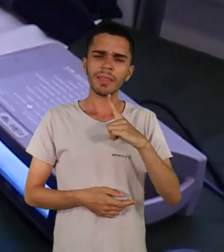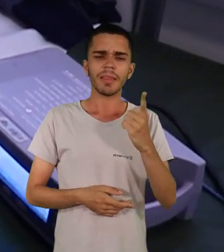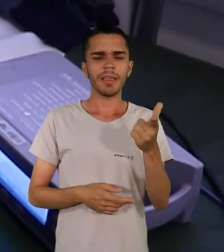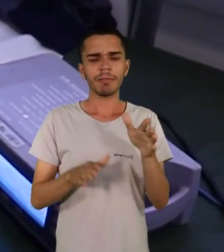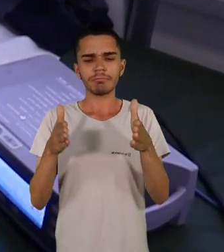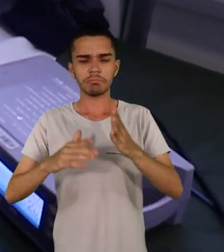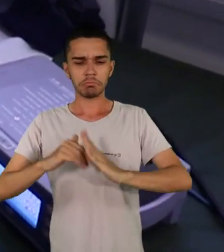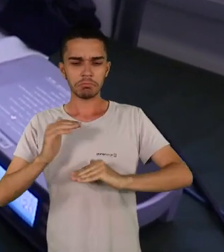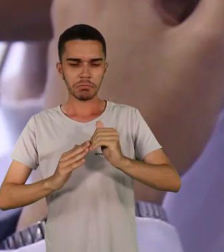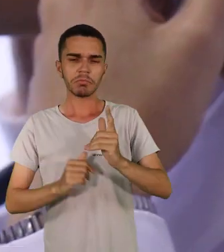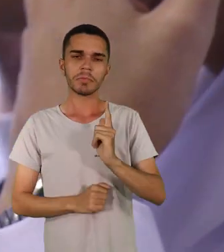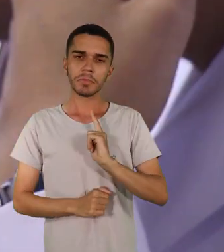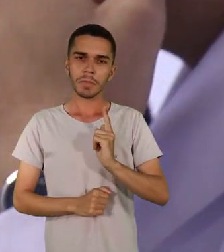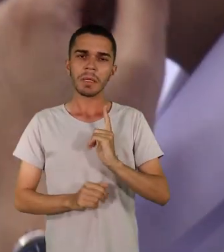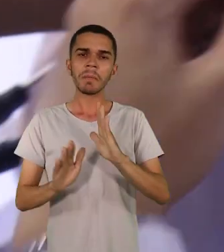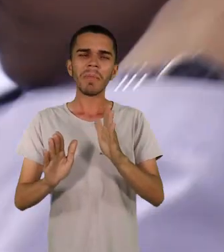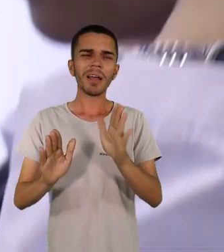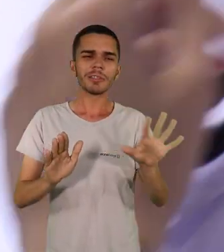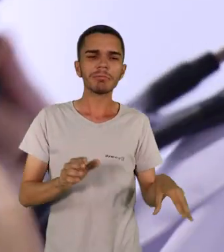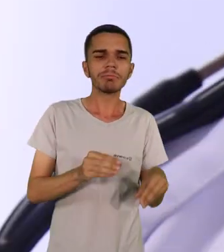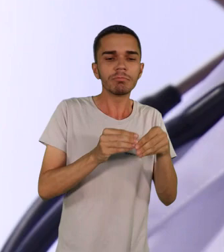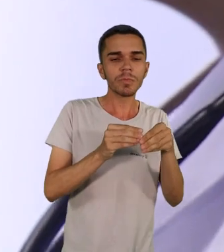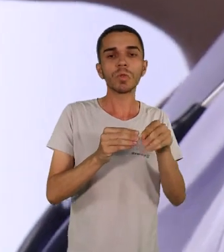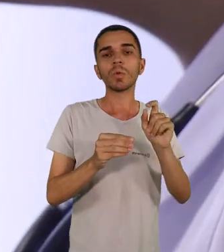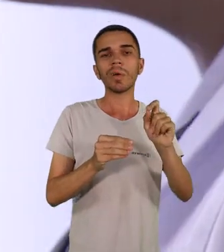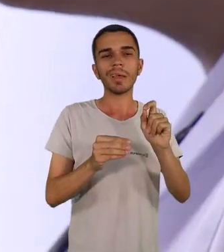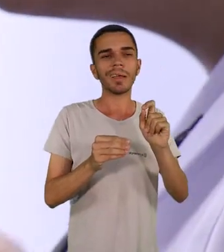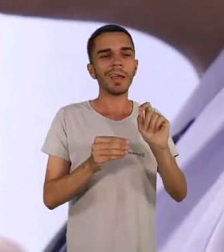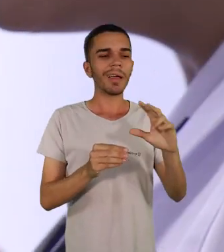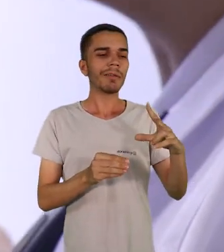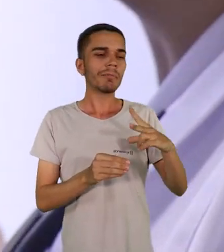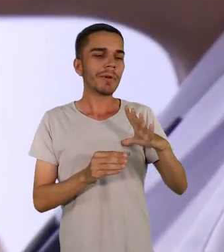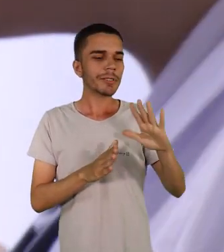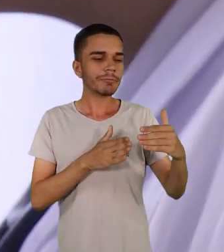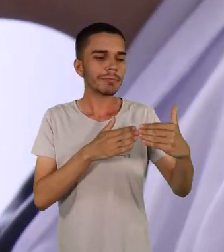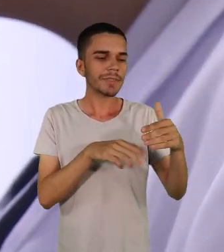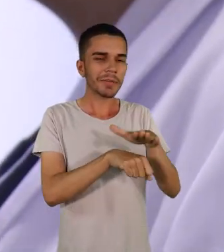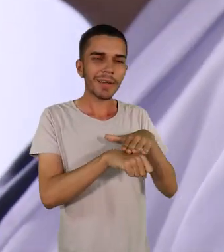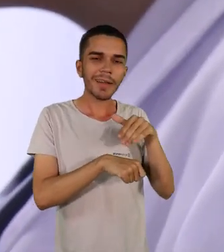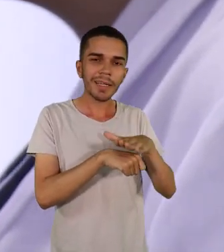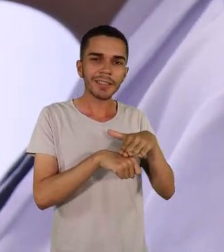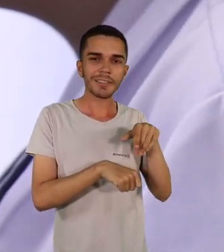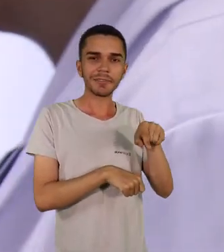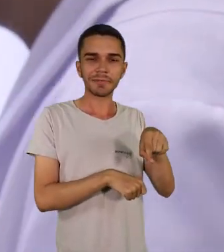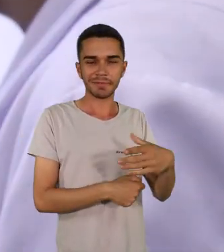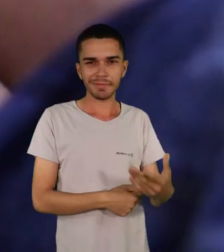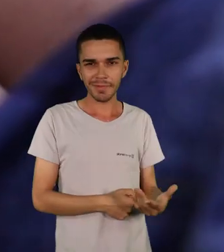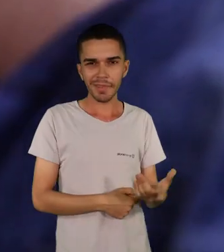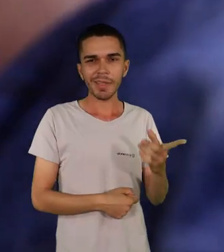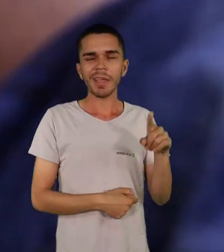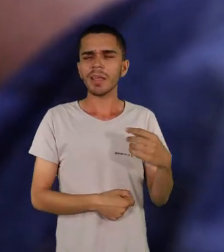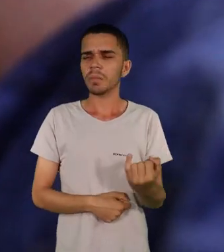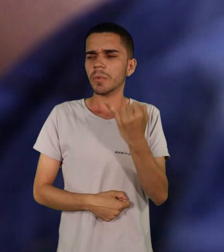parte profissional, mas assim, além da parte profissional, acho que tem um envolvimento pessoal, eles têm um carinho muito grande com o meu filho.